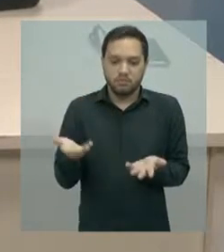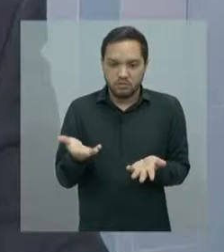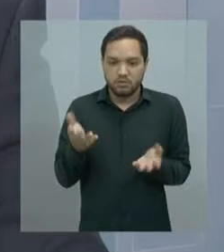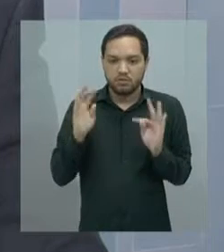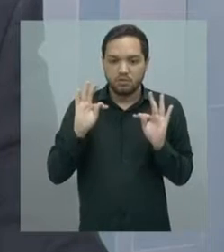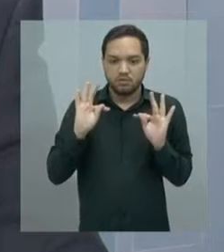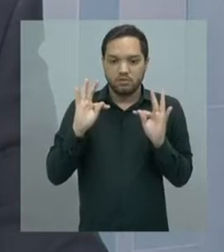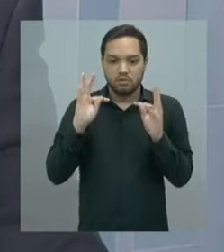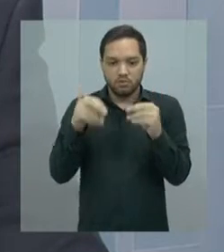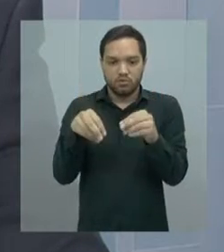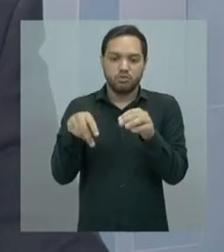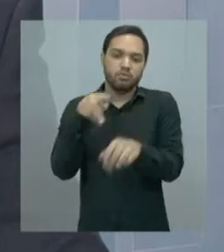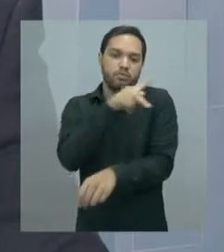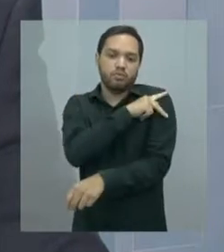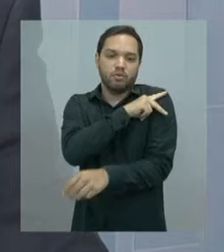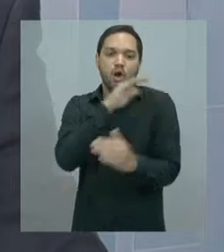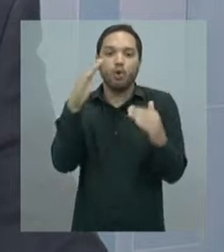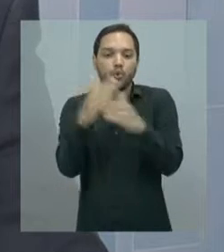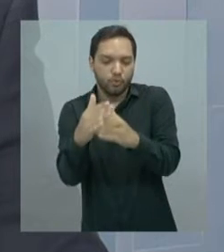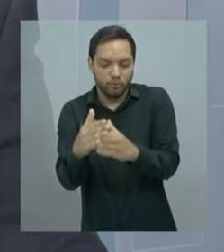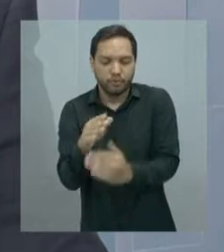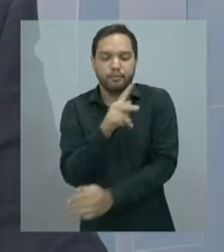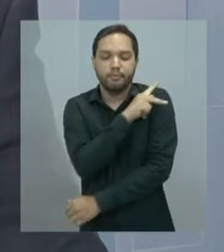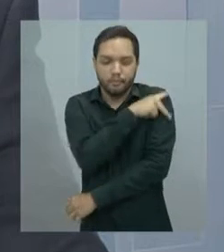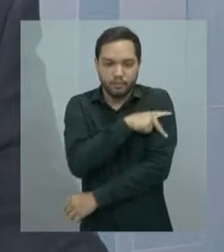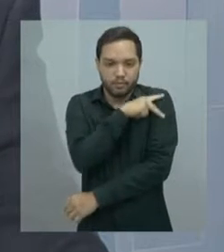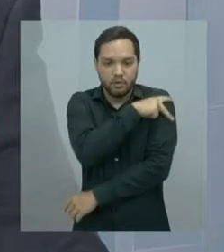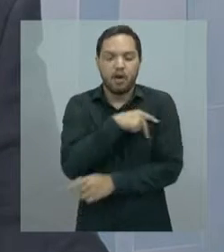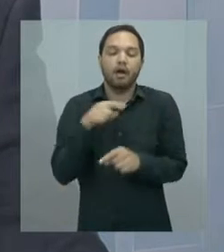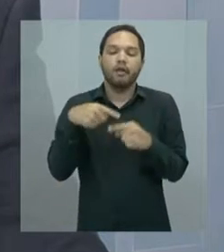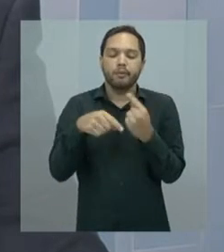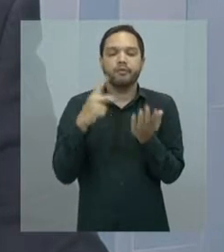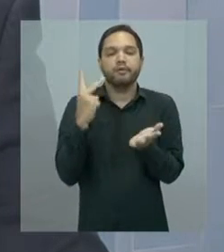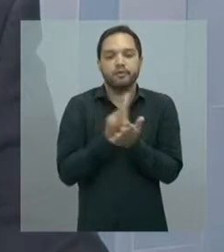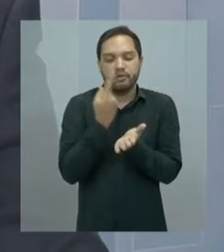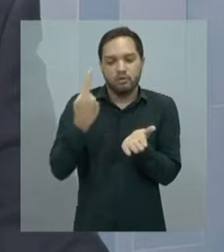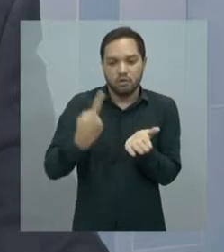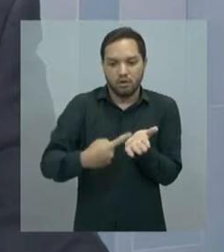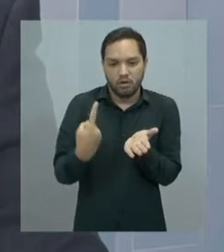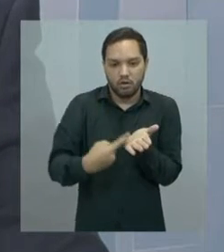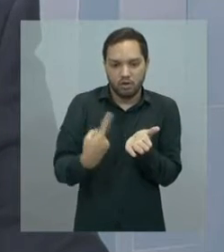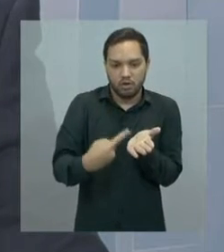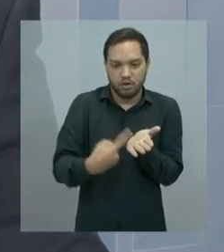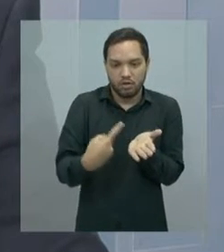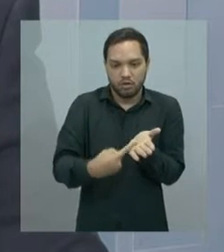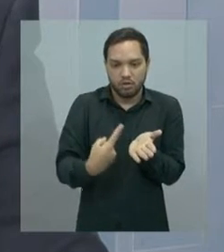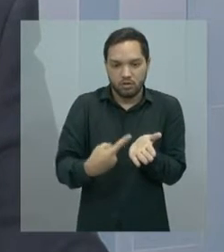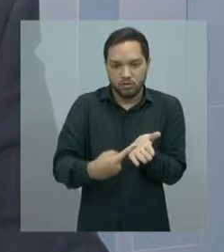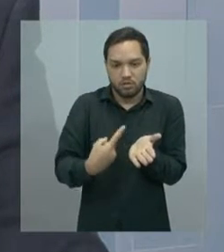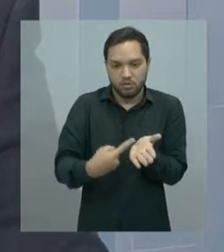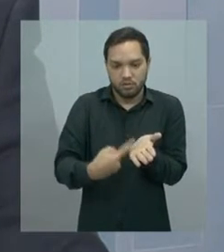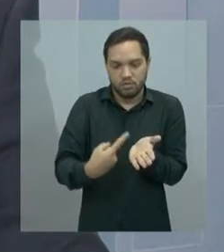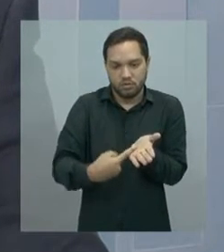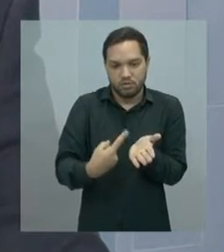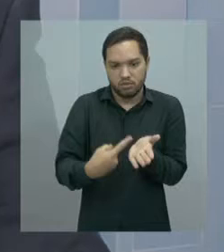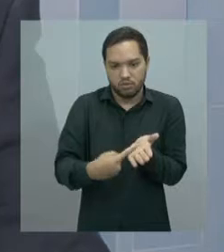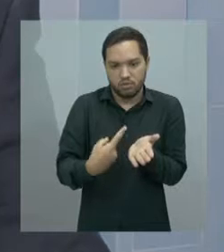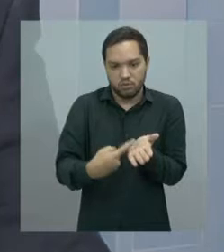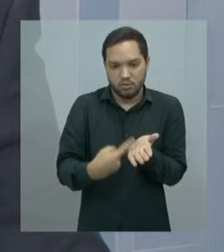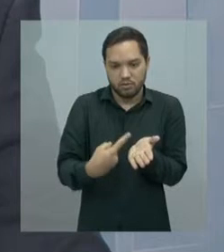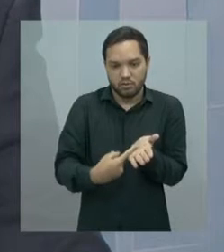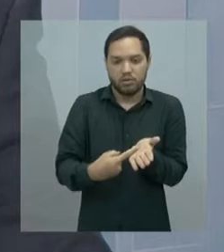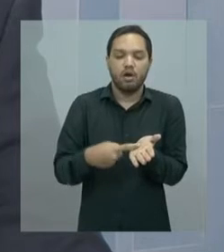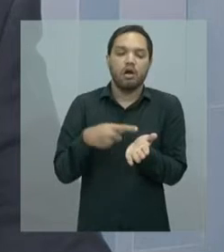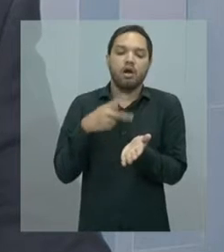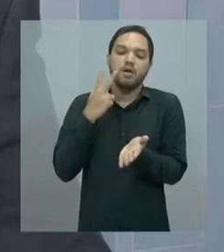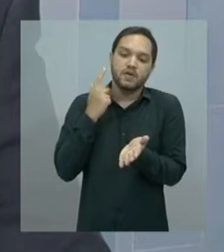tudo ia para o Piauí. Isso. E essa mudança foi feito um acordo, inclusive um acordo assinado no distrito de Oiticica, limite entre Piauí e